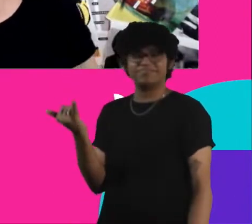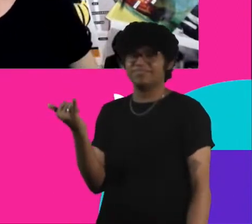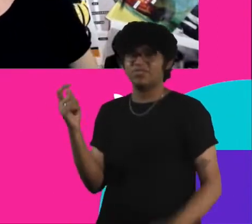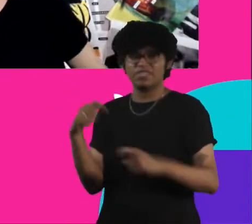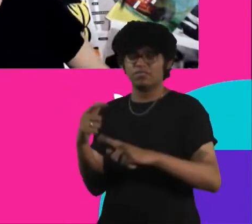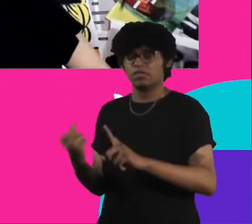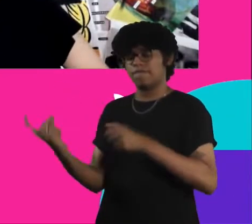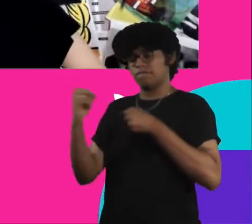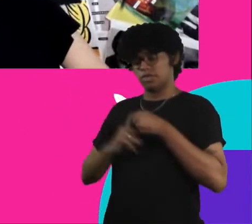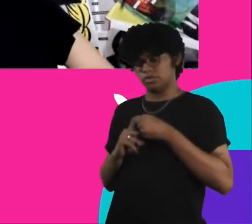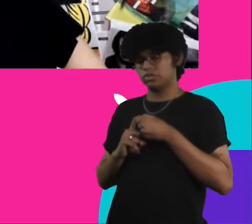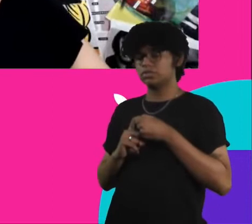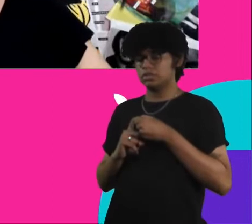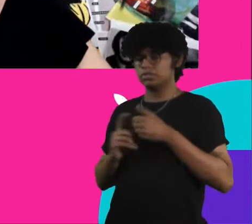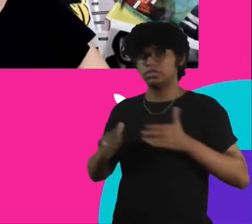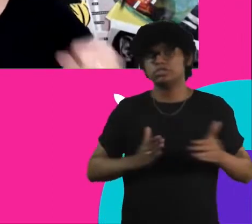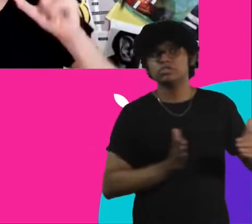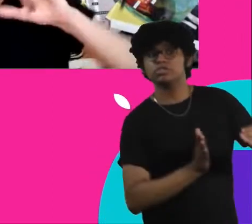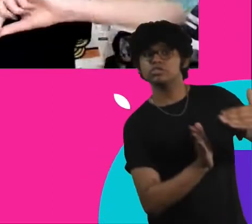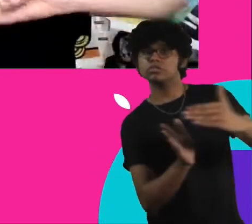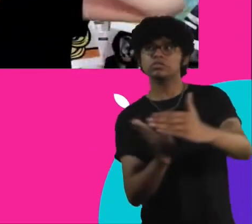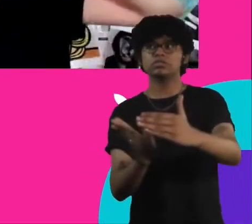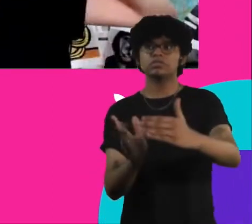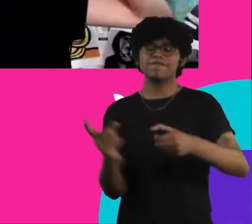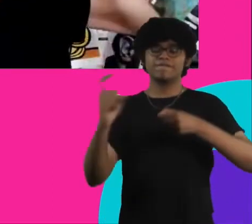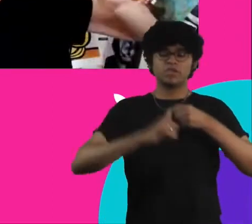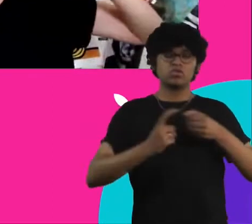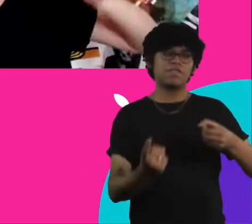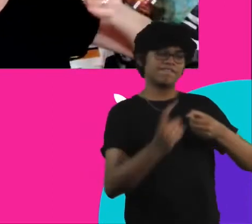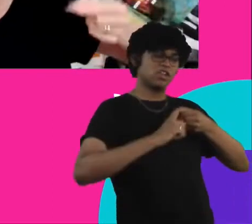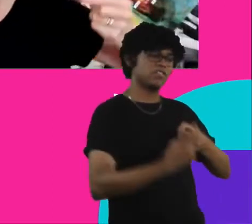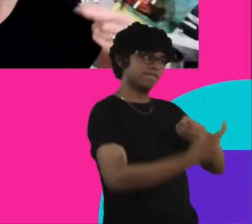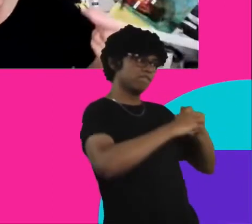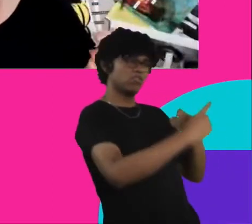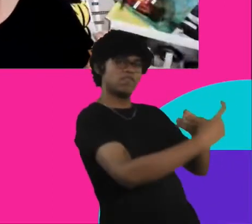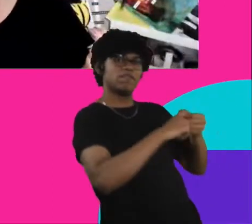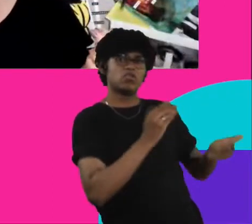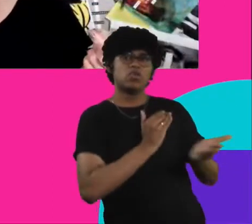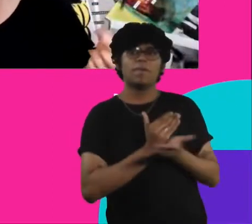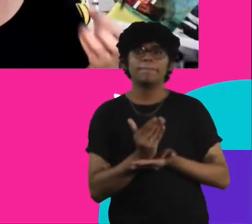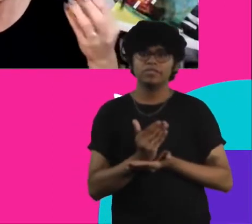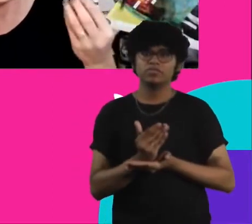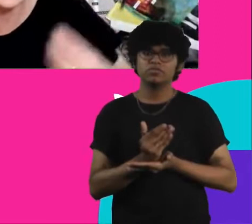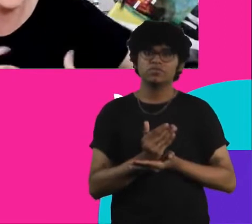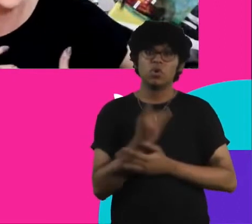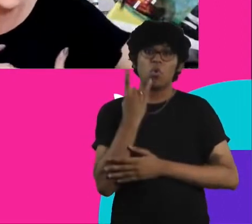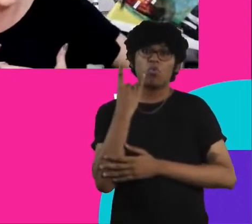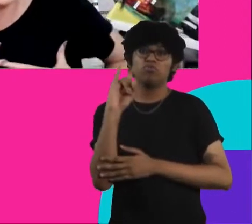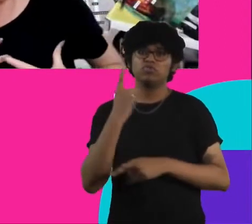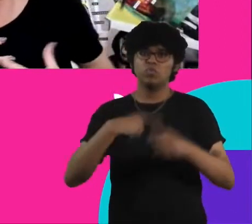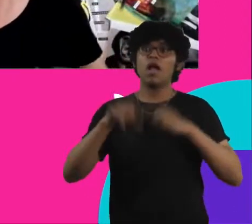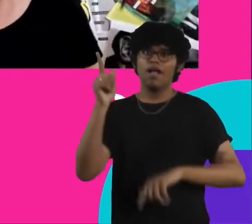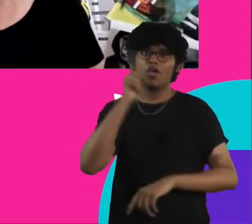eu volto. Vou tentar outro caminho, eu volto. Eu volto sempre para o estágio onde eu tive meu último sucesso. E olha